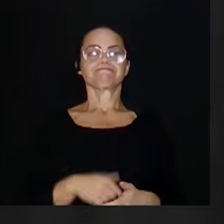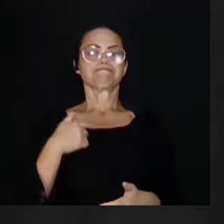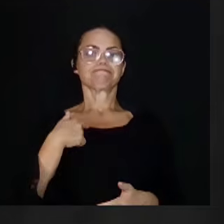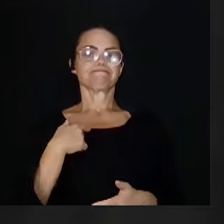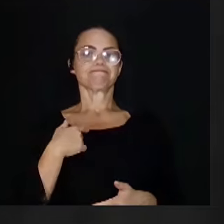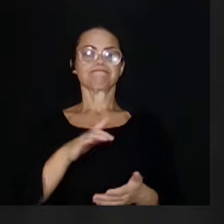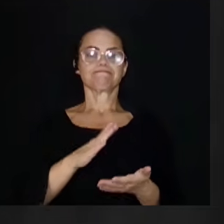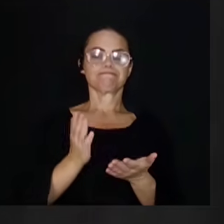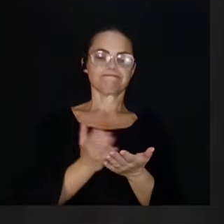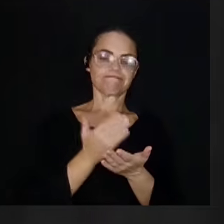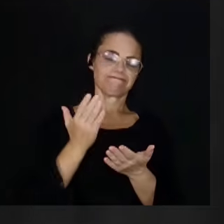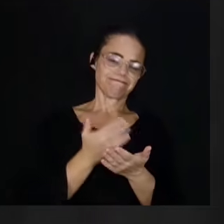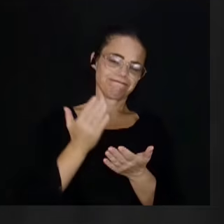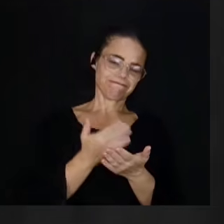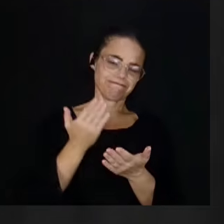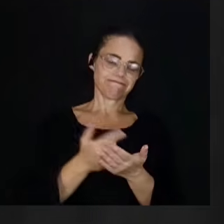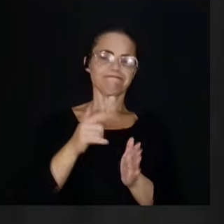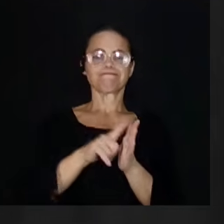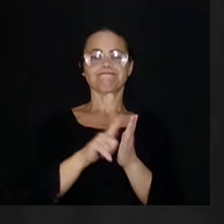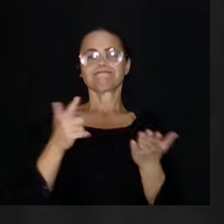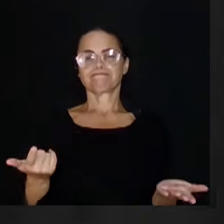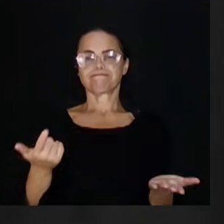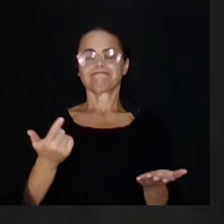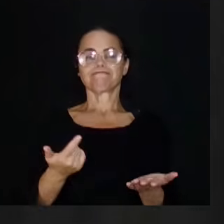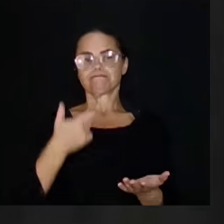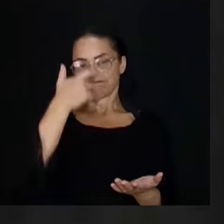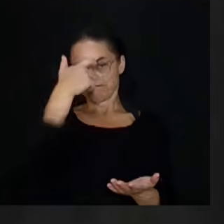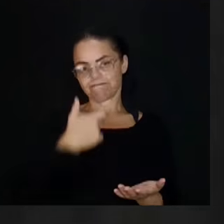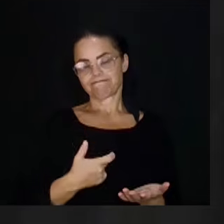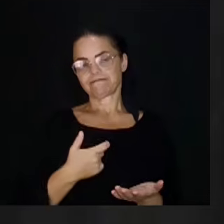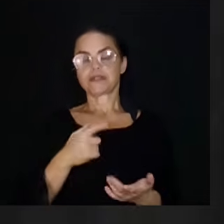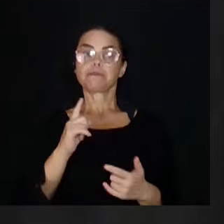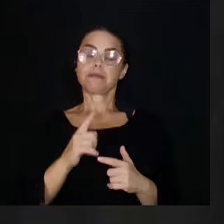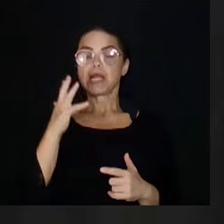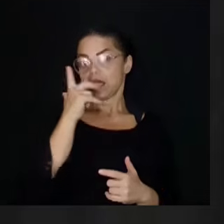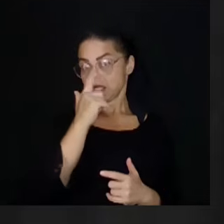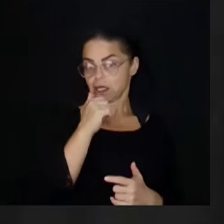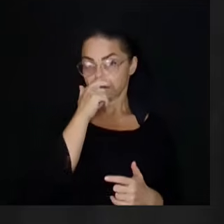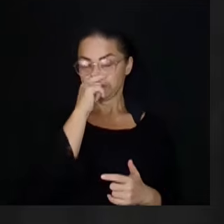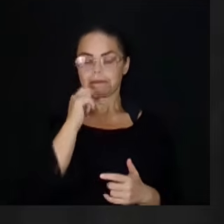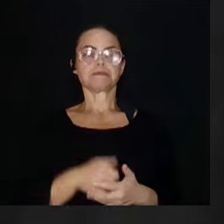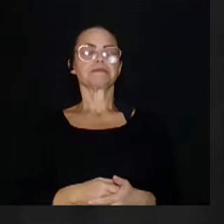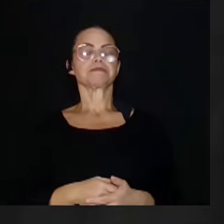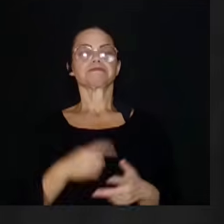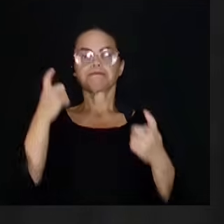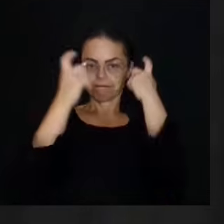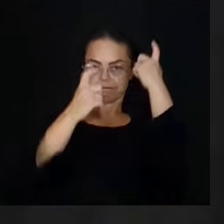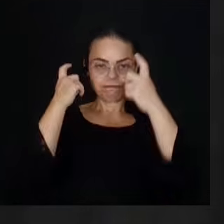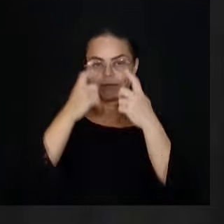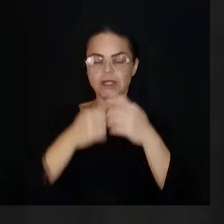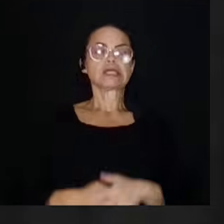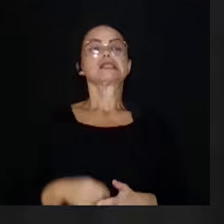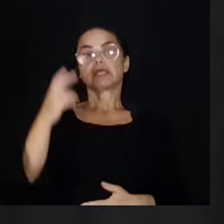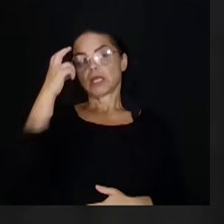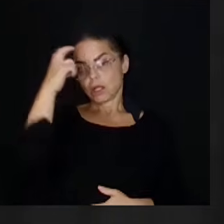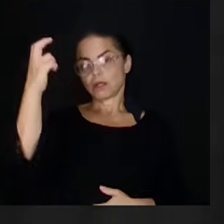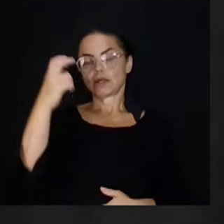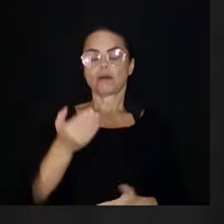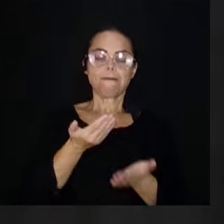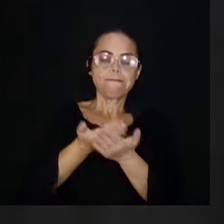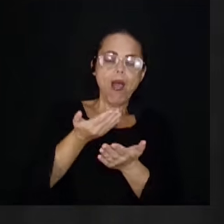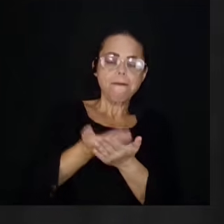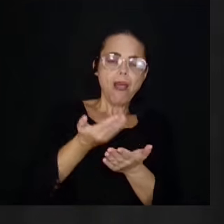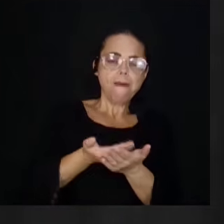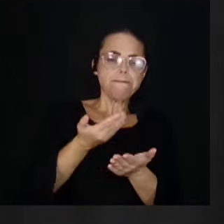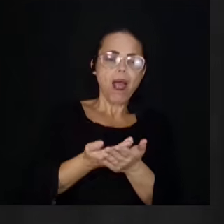jornal, boa aparência. Então, a minha mãe, ela sempre se preocupou muito com isso. Então, era estuda. Tudo que você tentava fazer,